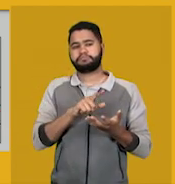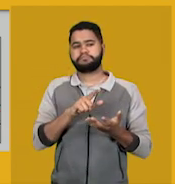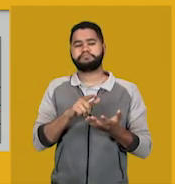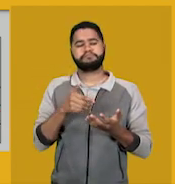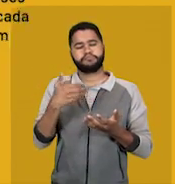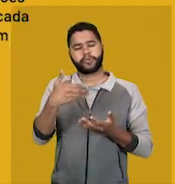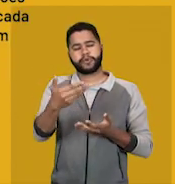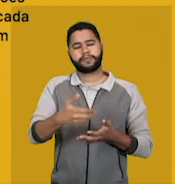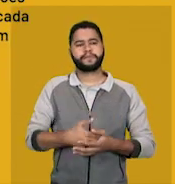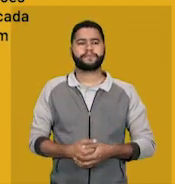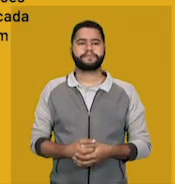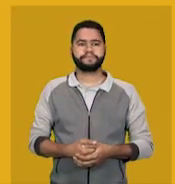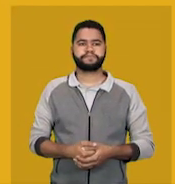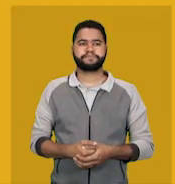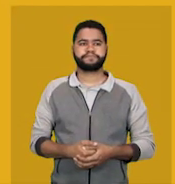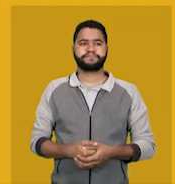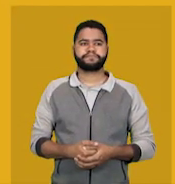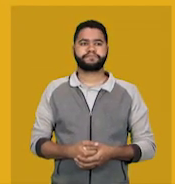por aí vai.